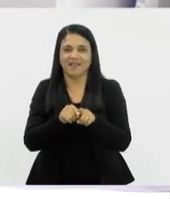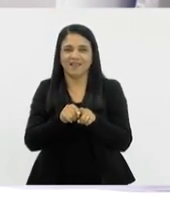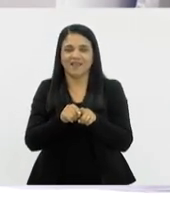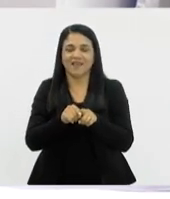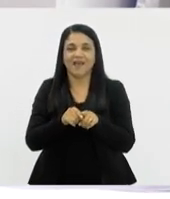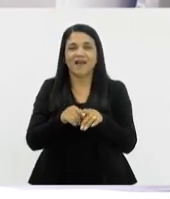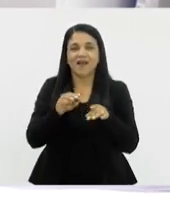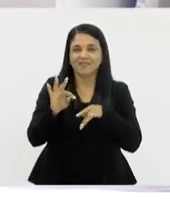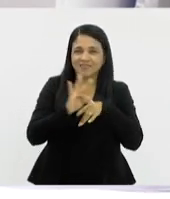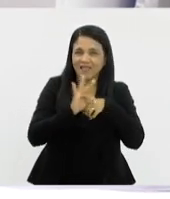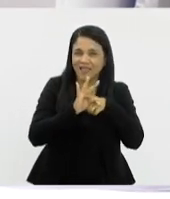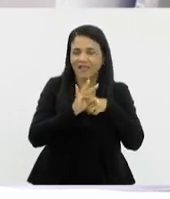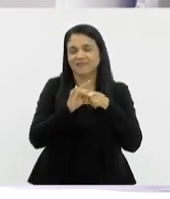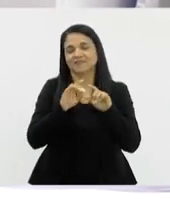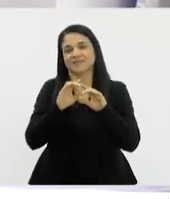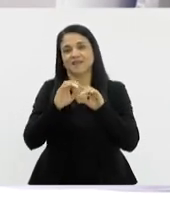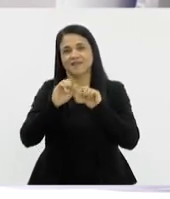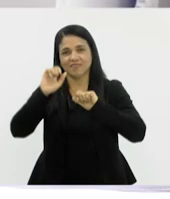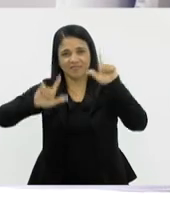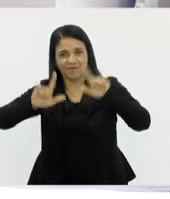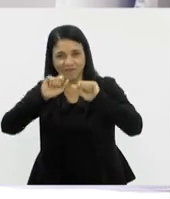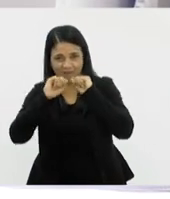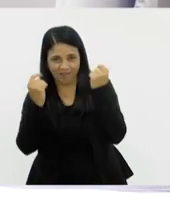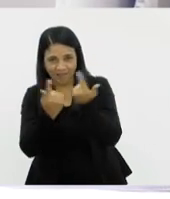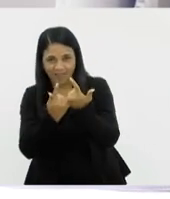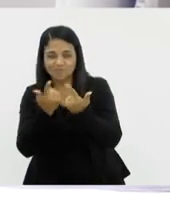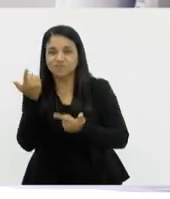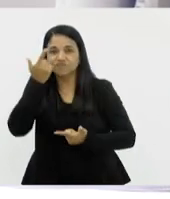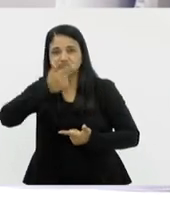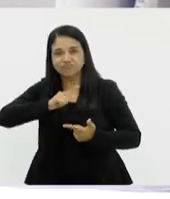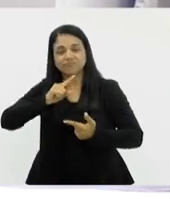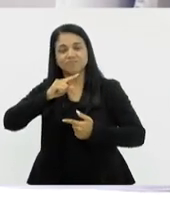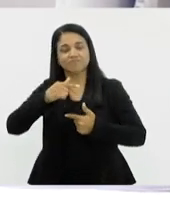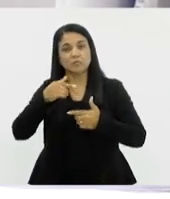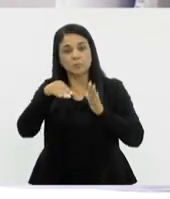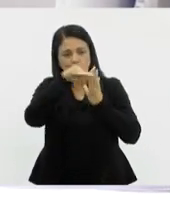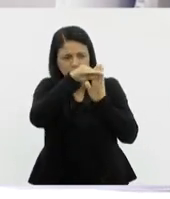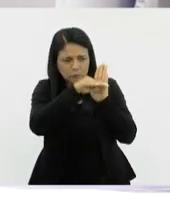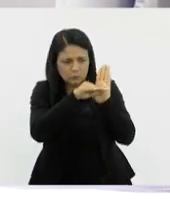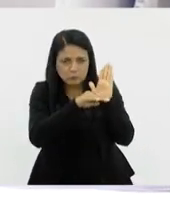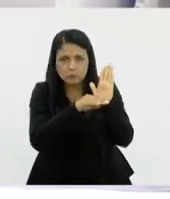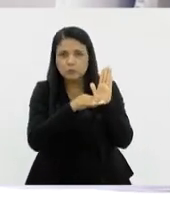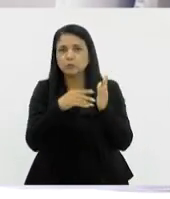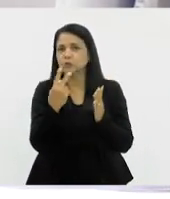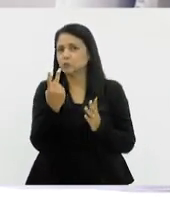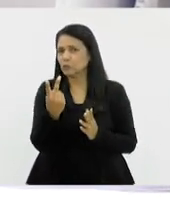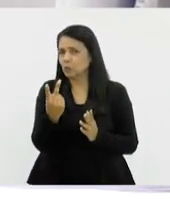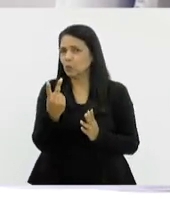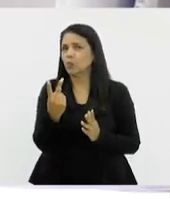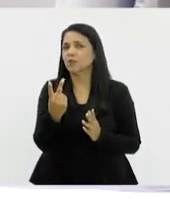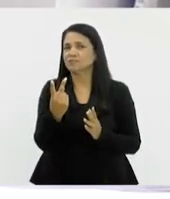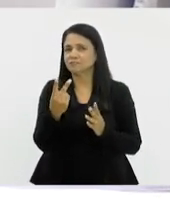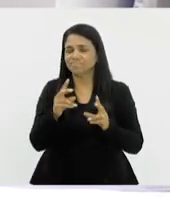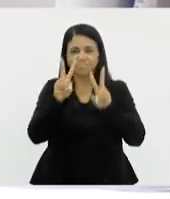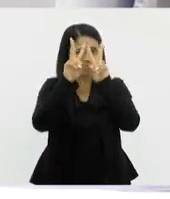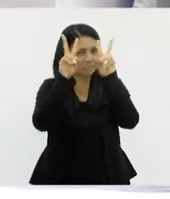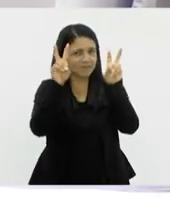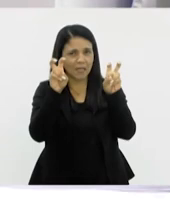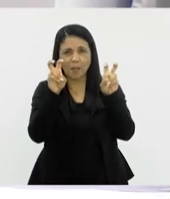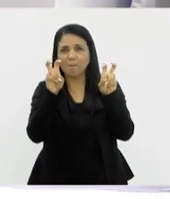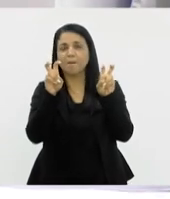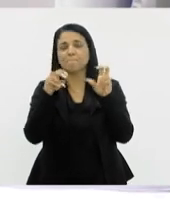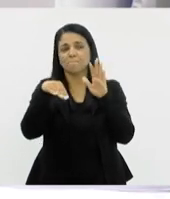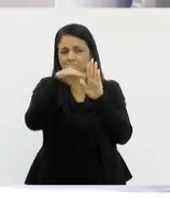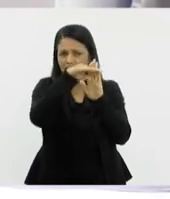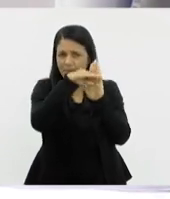TV Alerj, pela produtividade aí. A gente conseguiu exaurir duas pautas, cumprindo aí a missão das pautas temáticas, fazendo